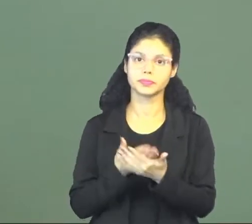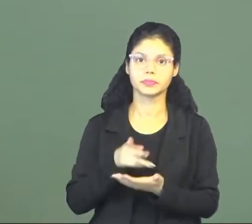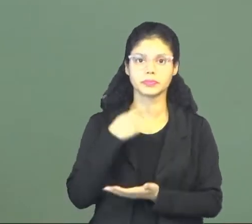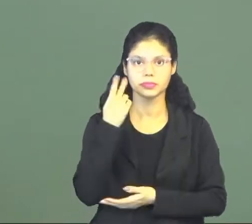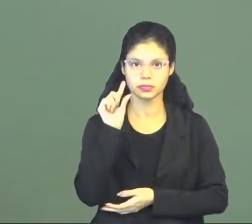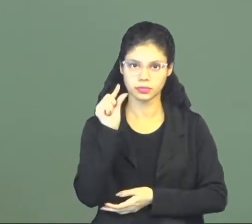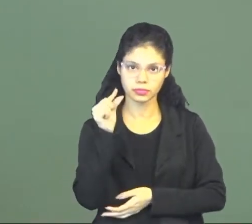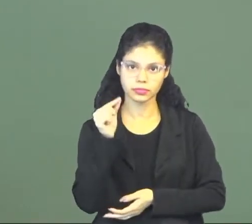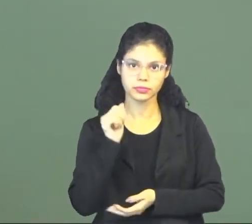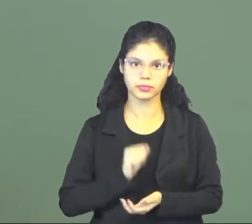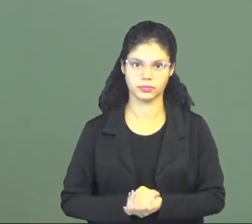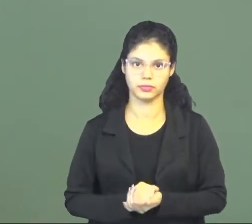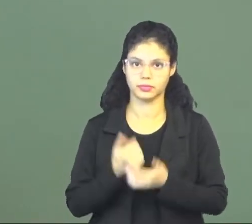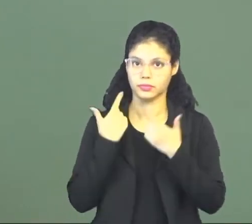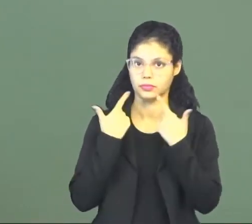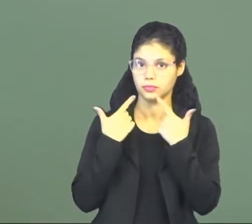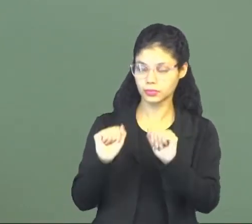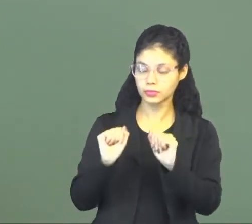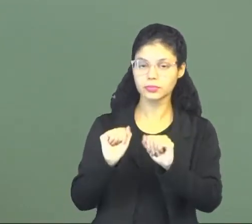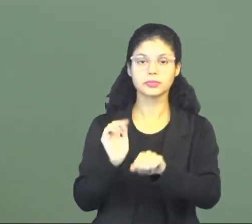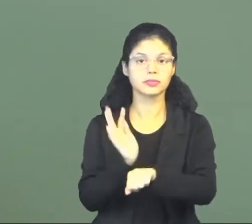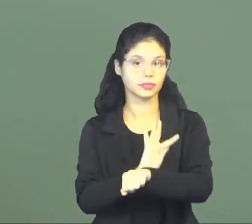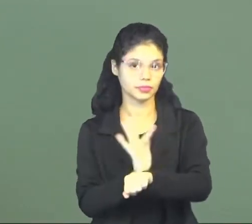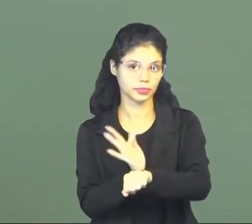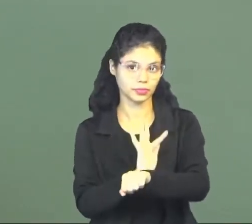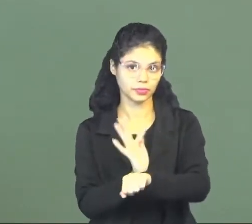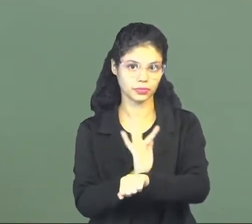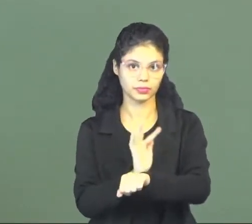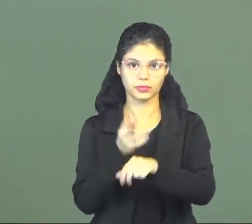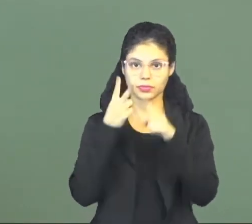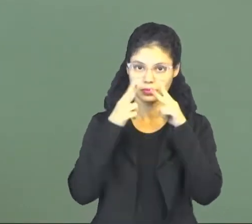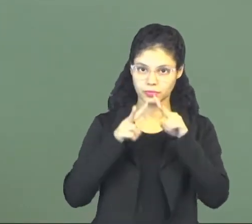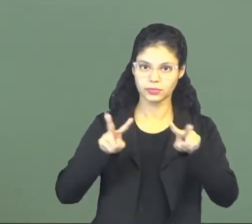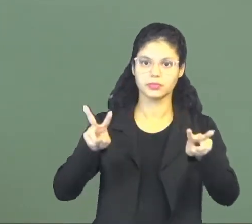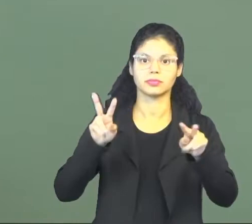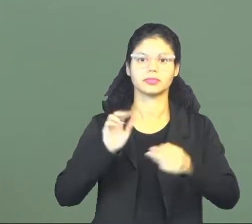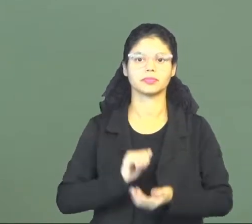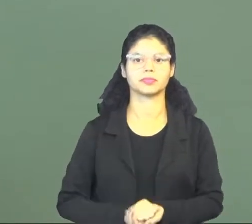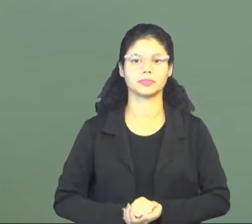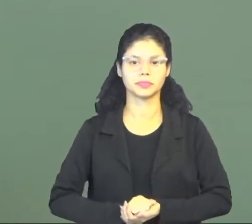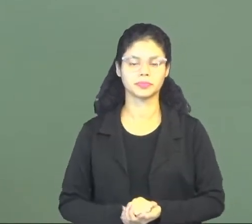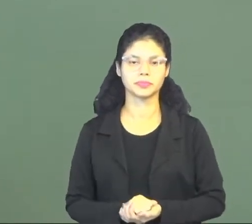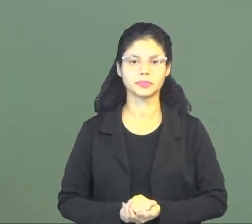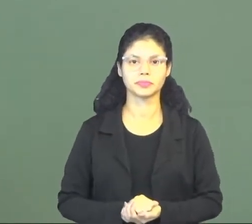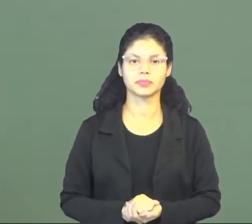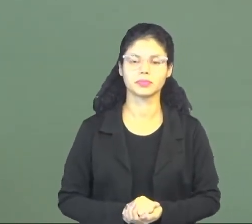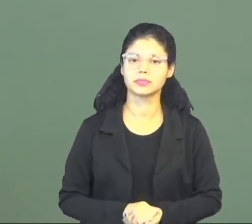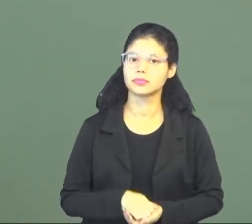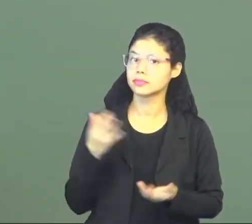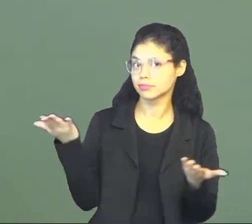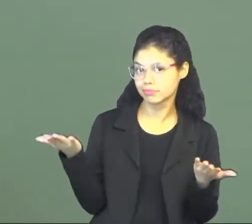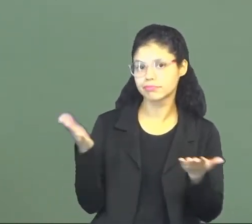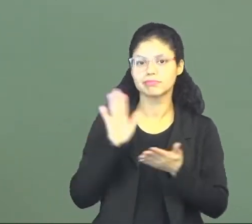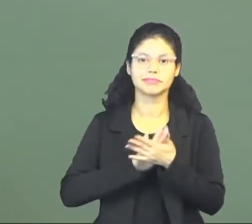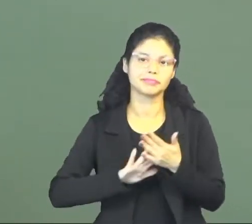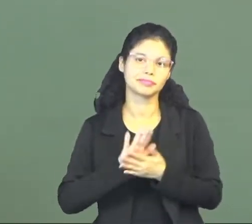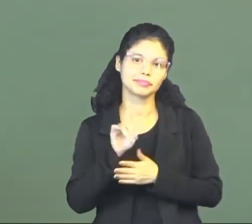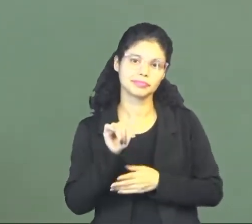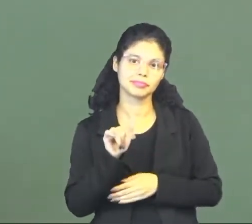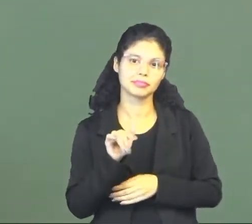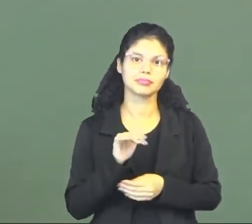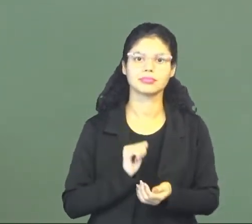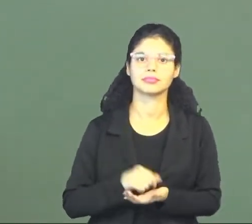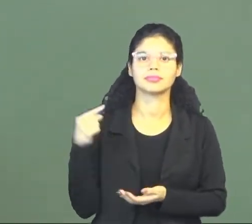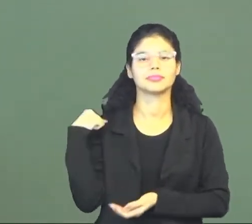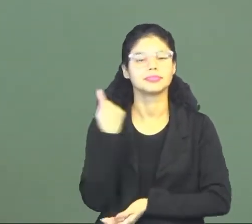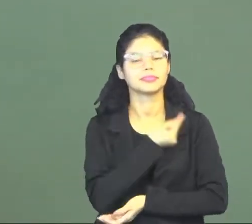falar um pouquinho sobre a linguagem visual filmográfica, né? Que nada mais é do que